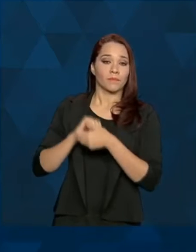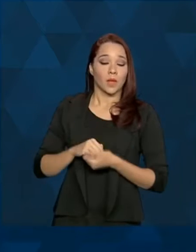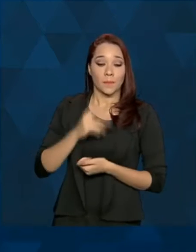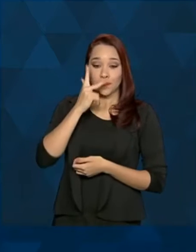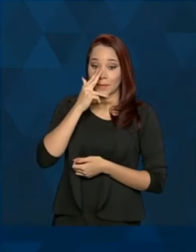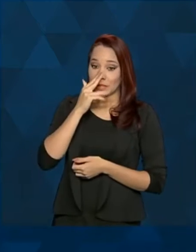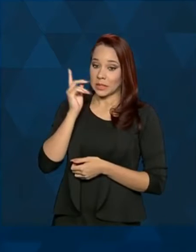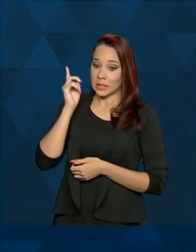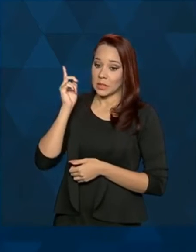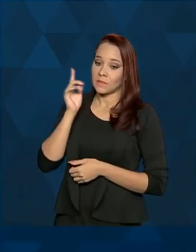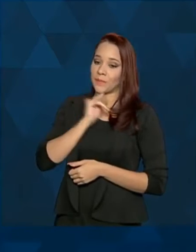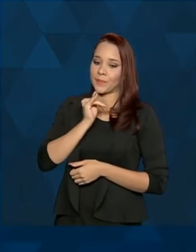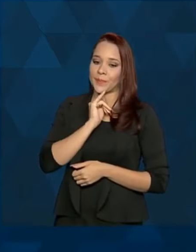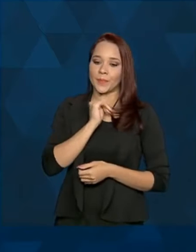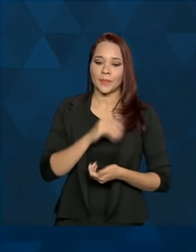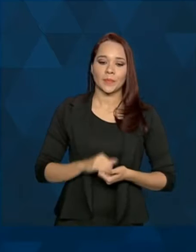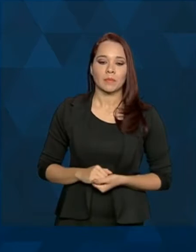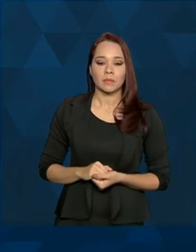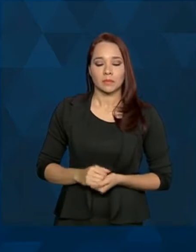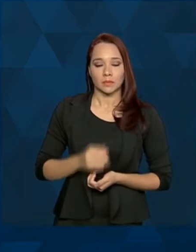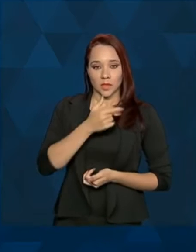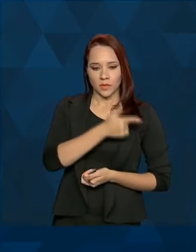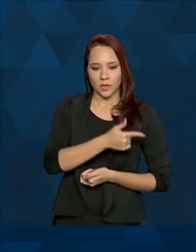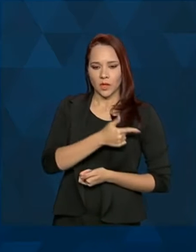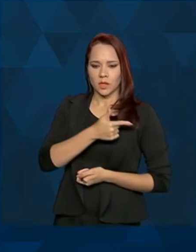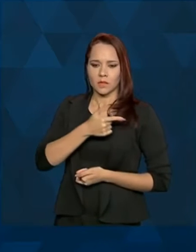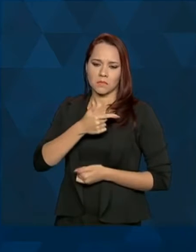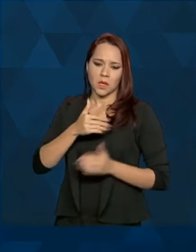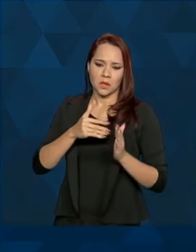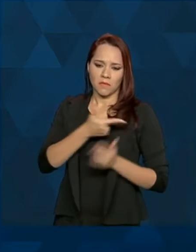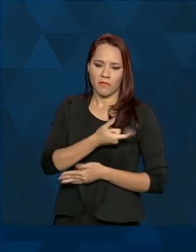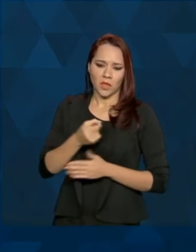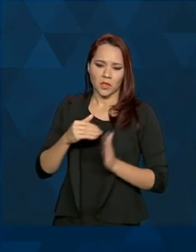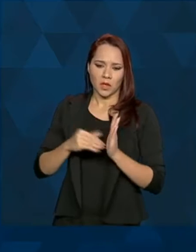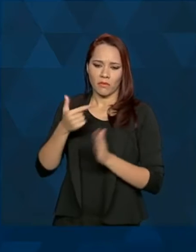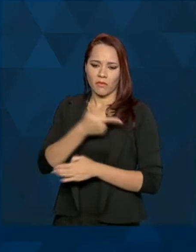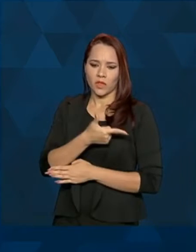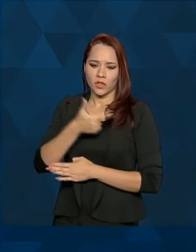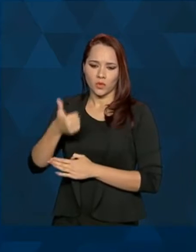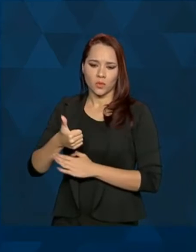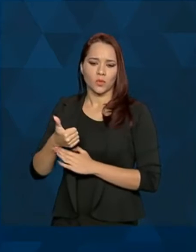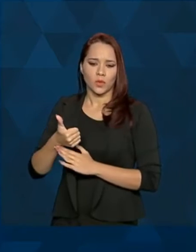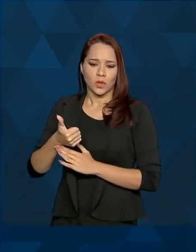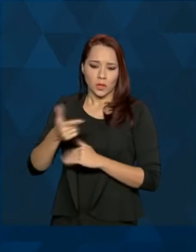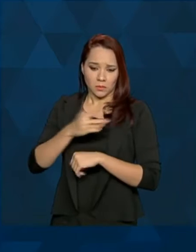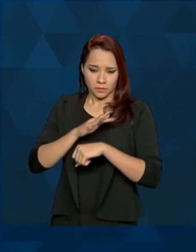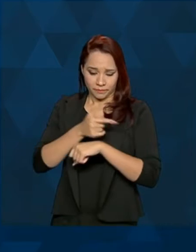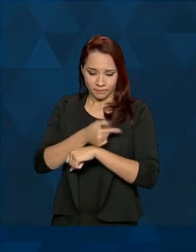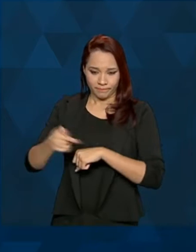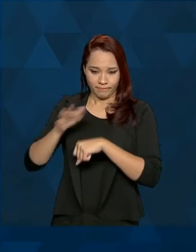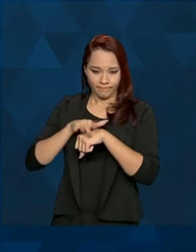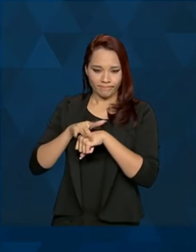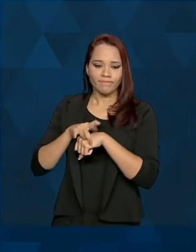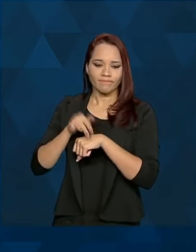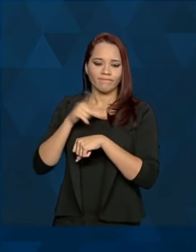que efetivamente, por exemplo, da 20ª para a 21ª, nós tivemos um aumento de 48% na semana epidemiológica